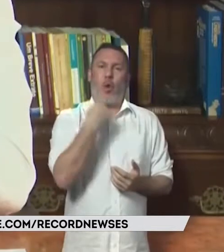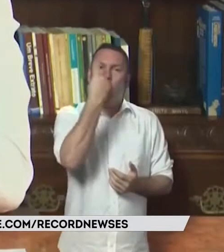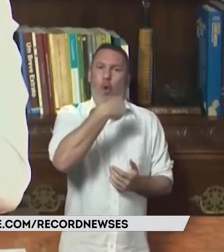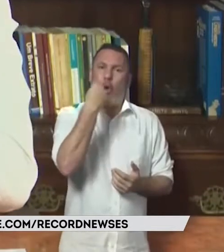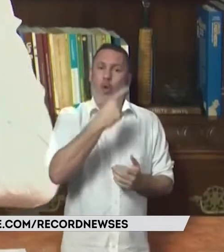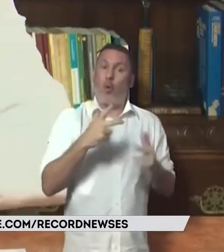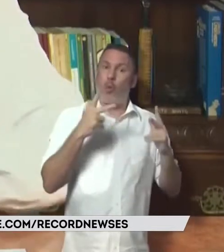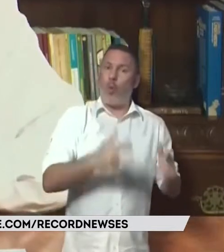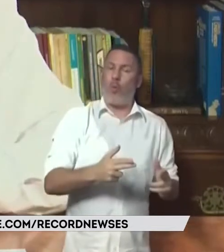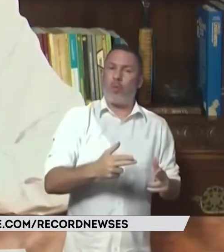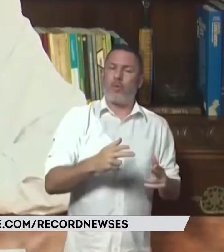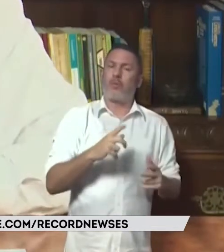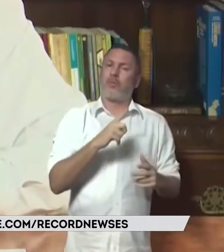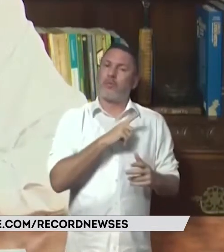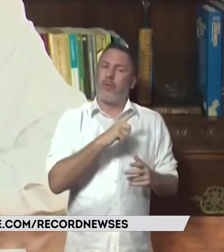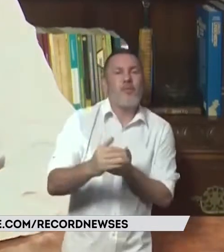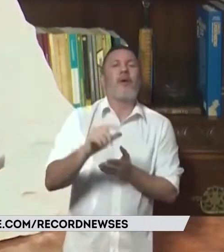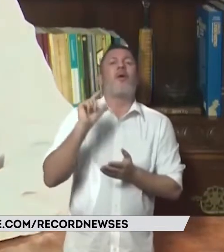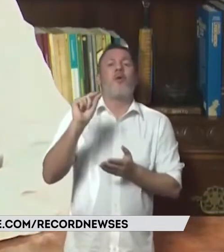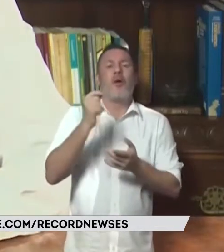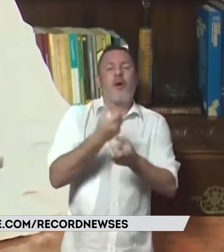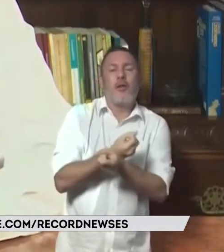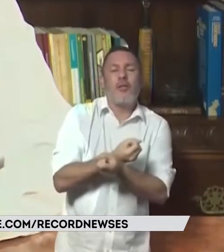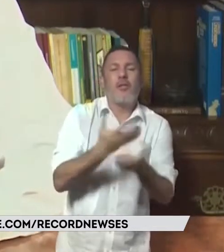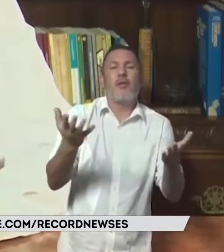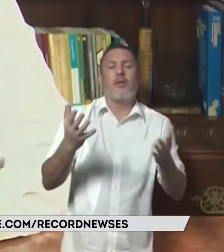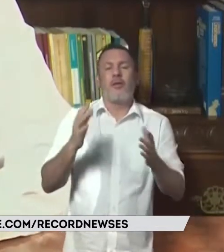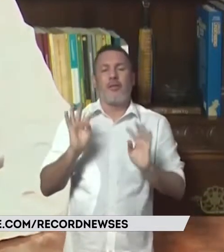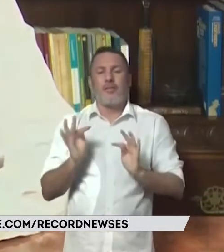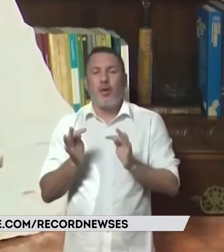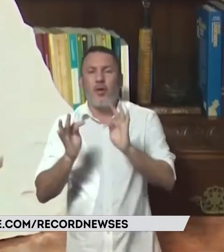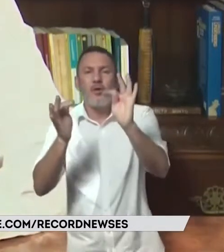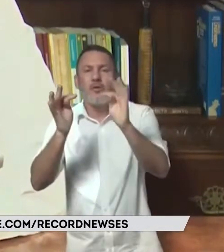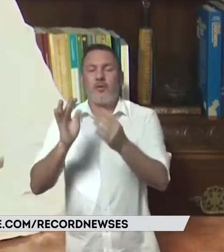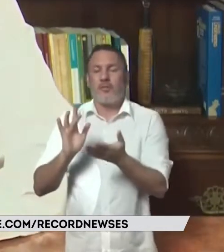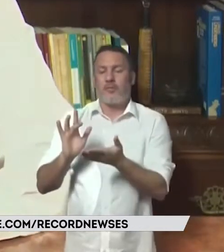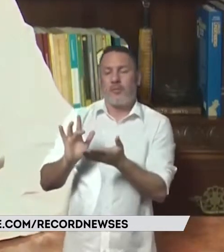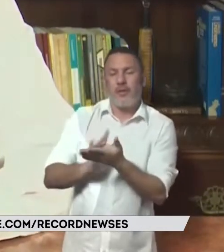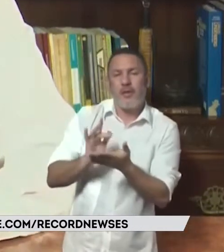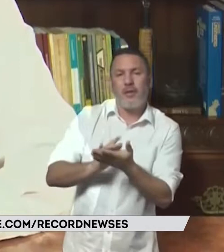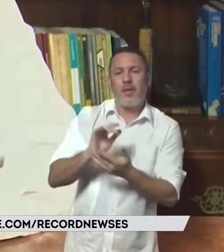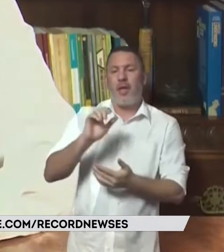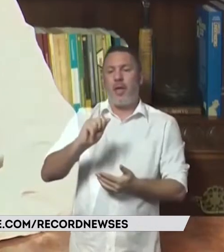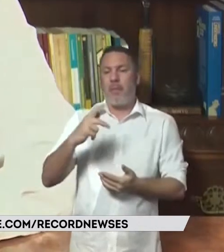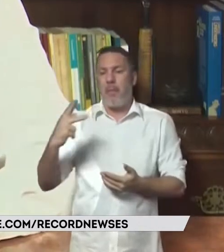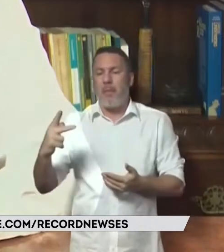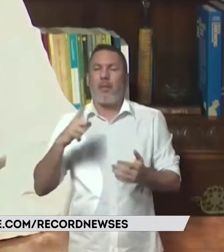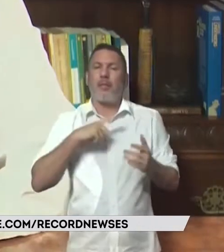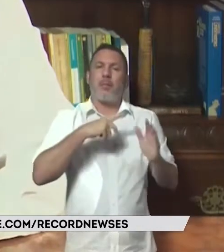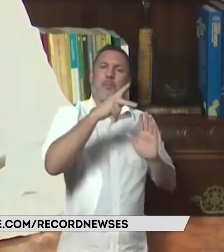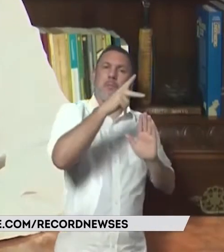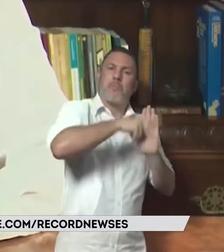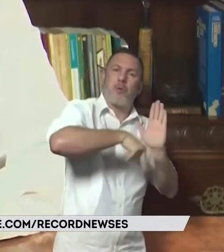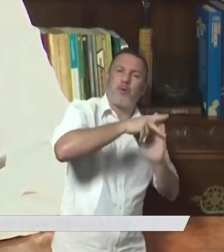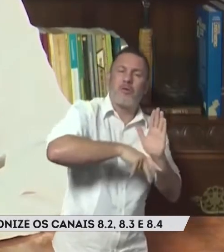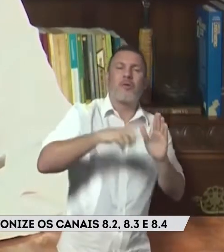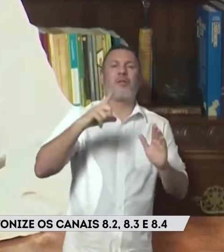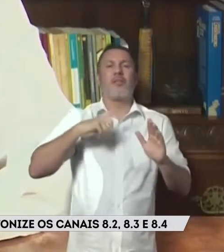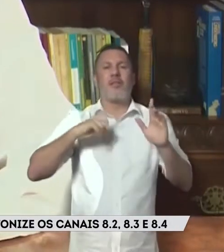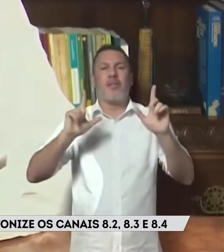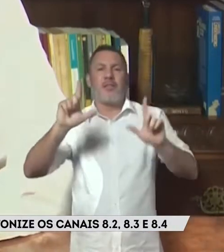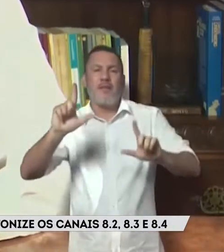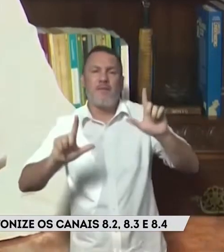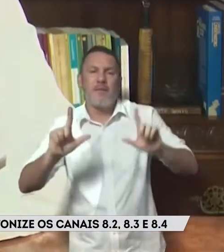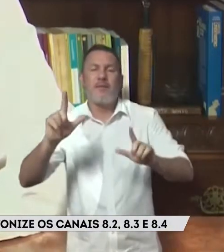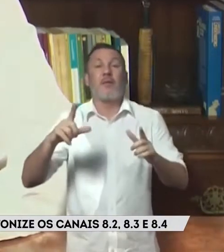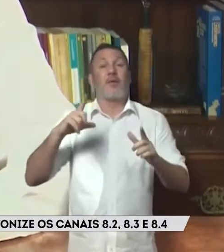nosso funcionamento, do nosso ano normal. Usando a tecnologia e usando a ação de cada escola no contato